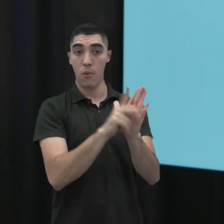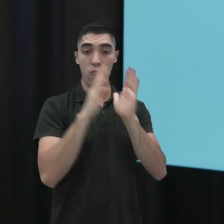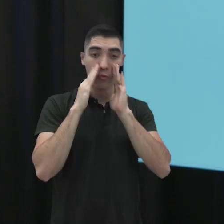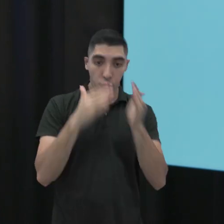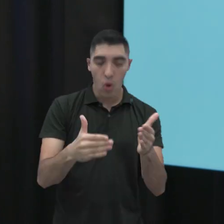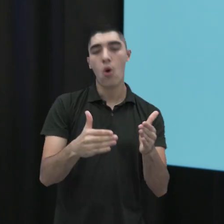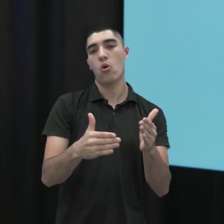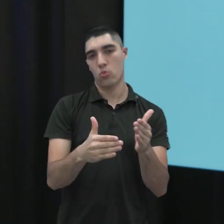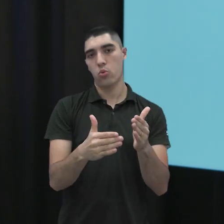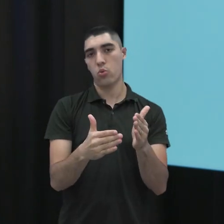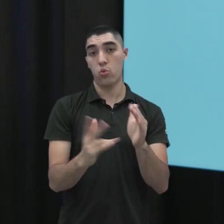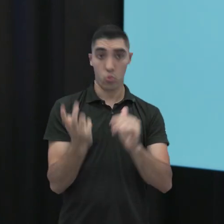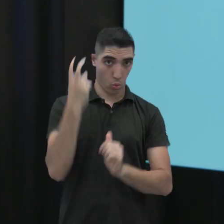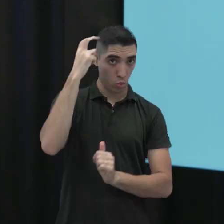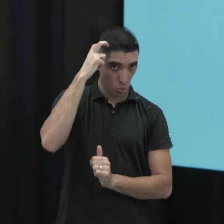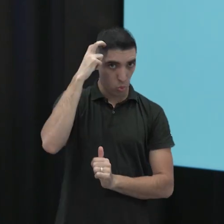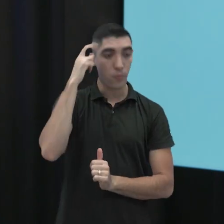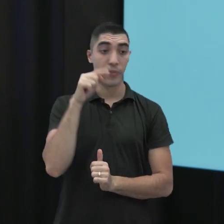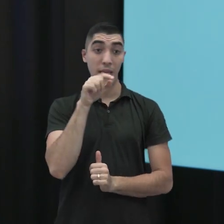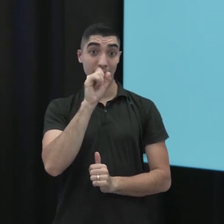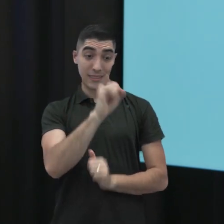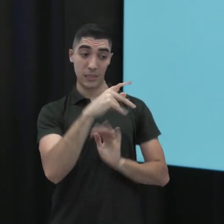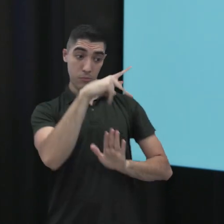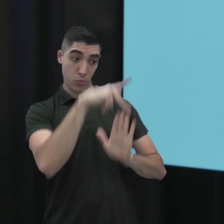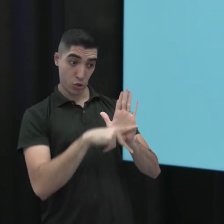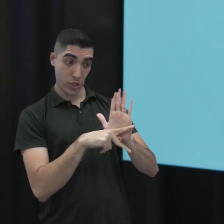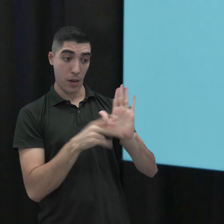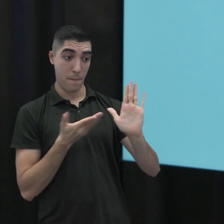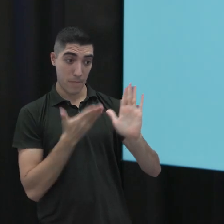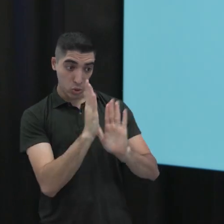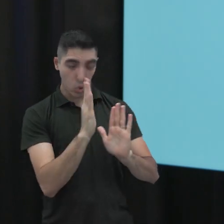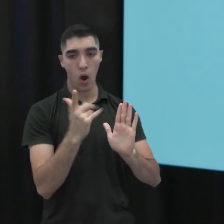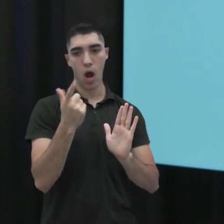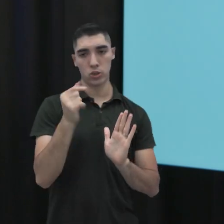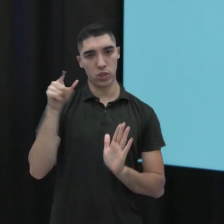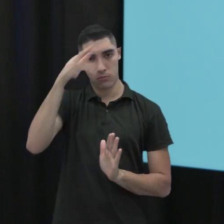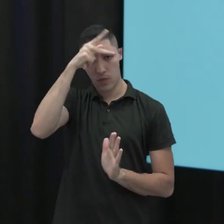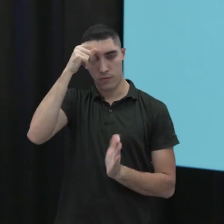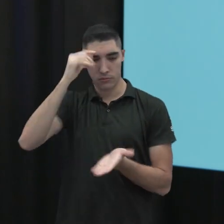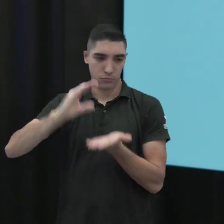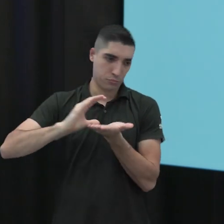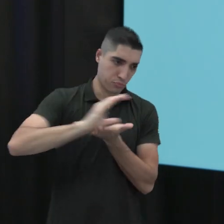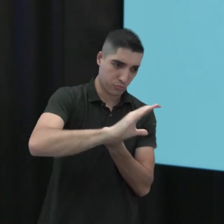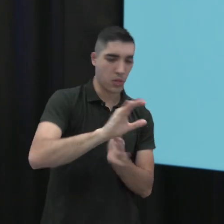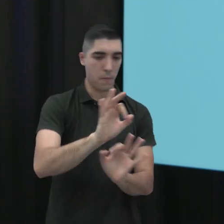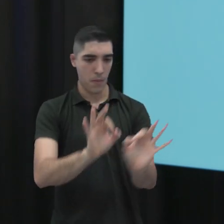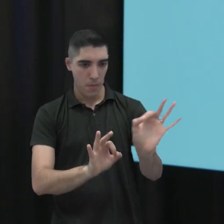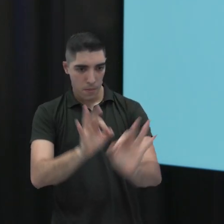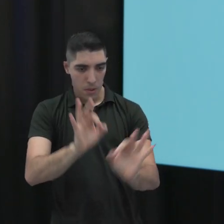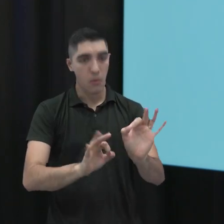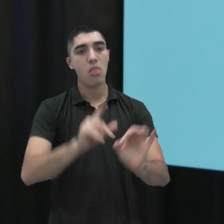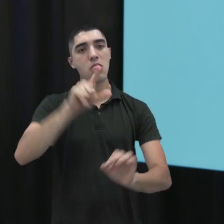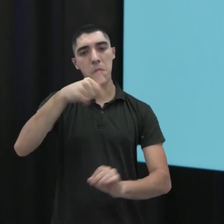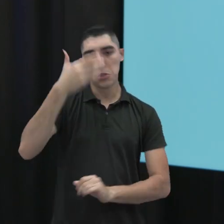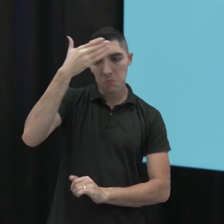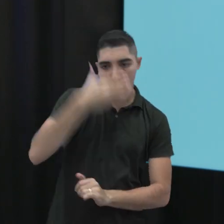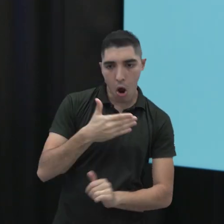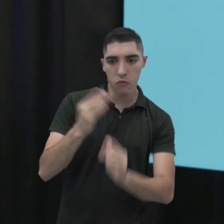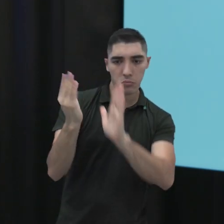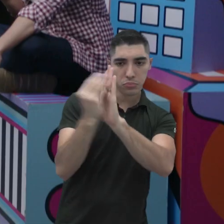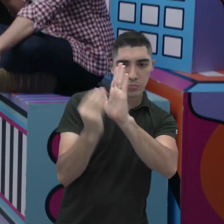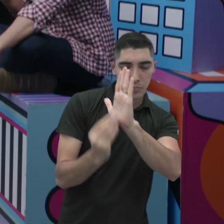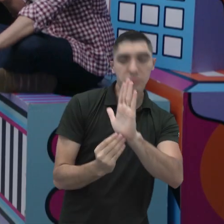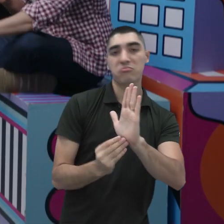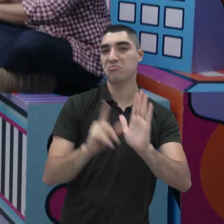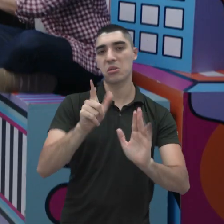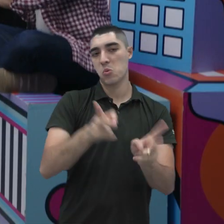também funciona como incentivo e patrocínio direto. Projeto aprovado, recebe a verba, executa o projeto, presta conta e segue. Eu